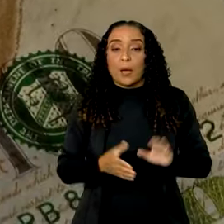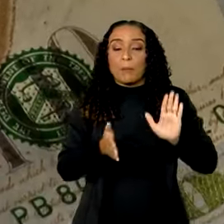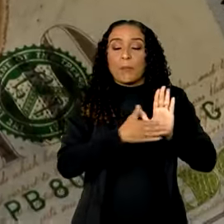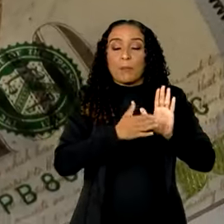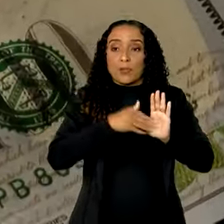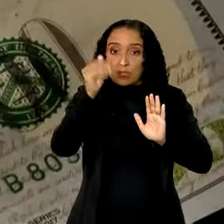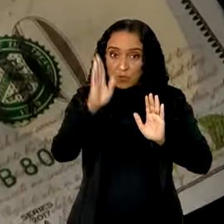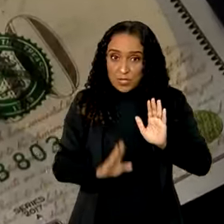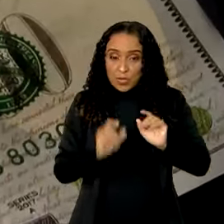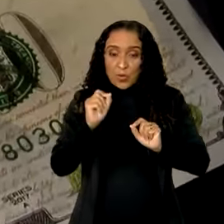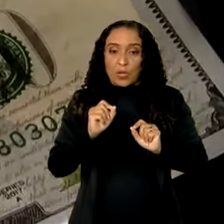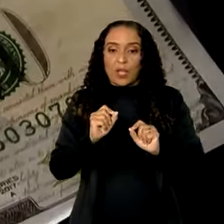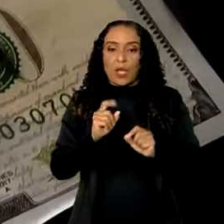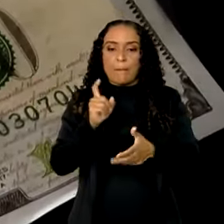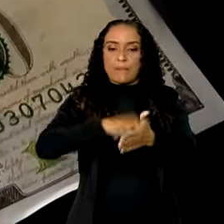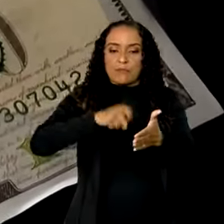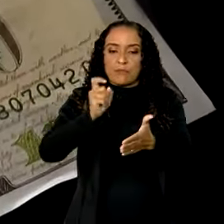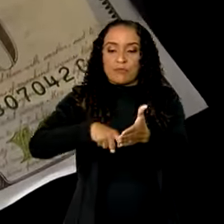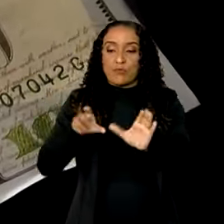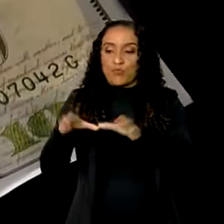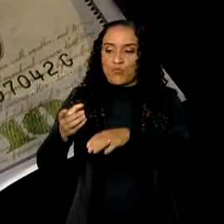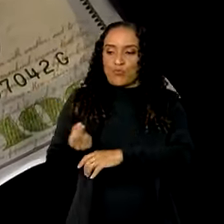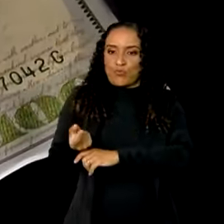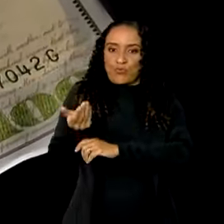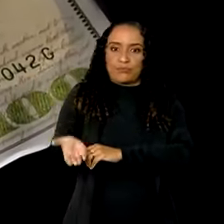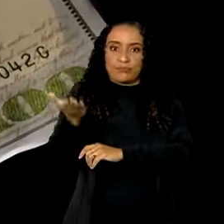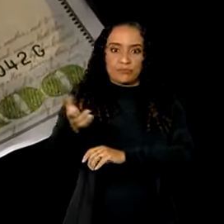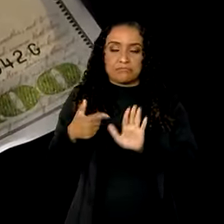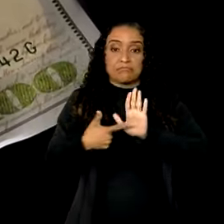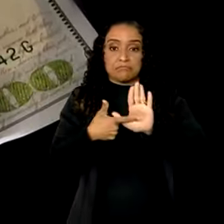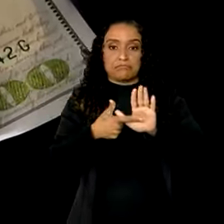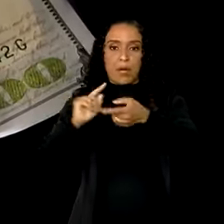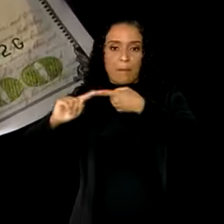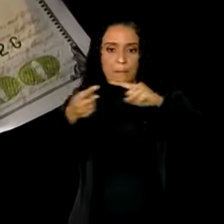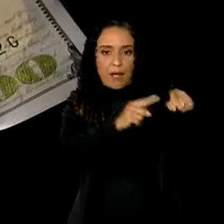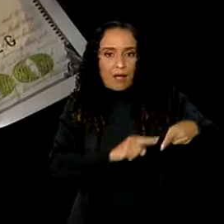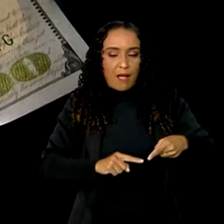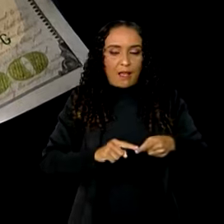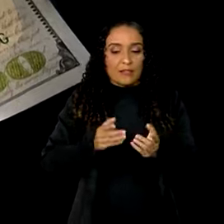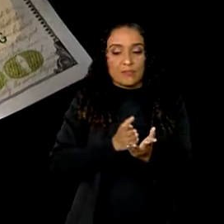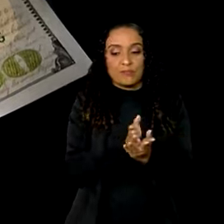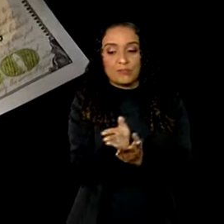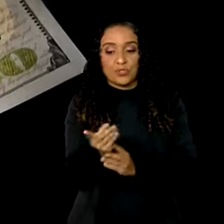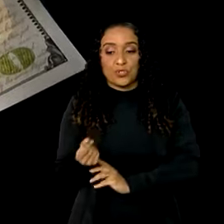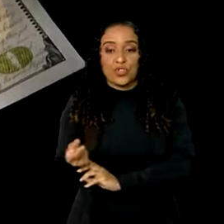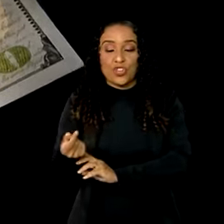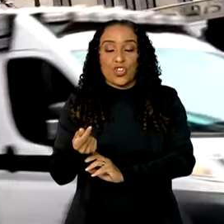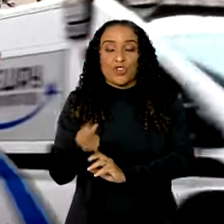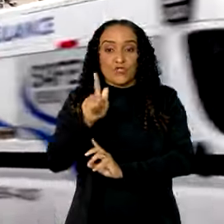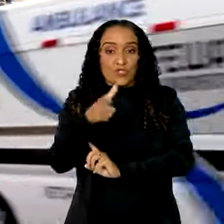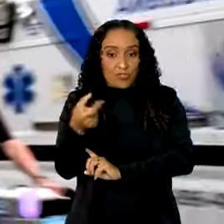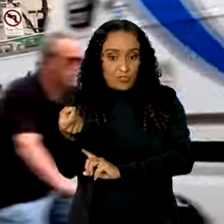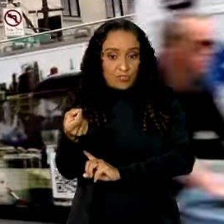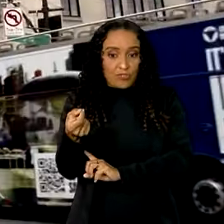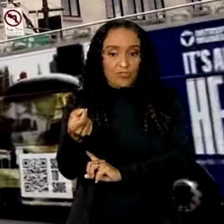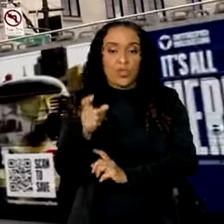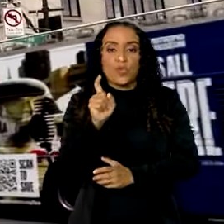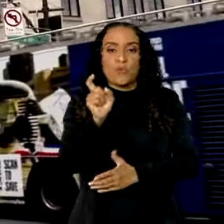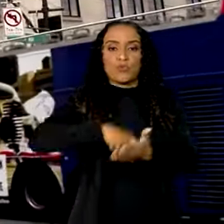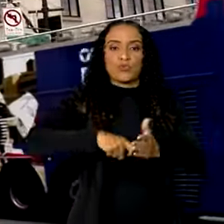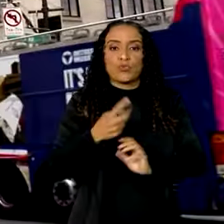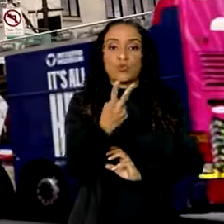proposta brasileira para a tributação dos super-ricos foi destaque nas discussões da trilha de finanças do G20. Um imposto